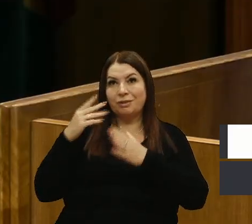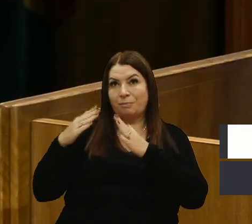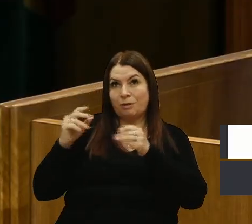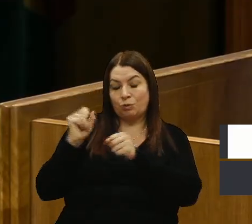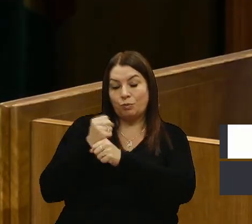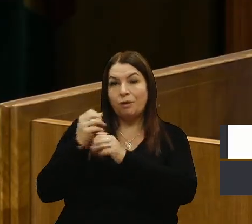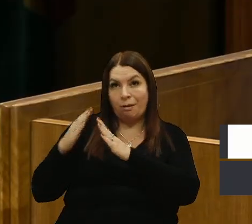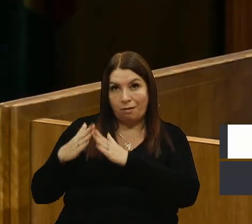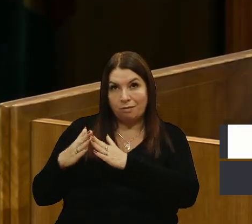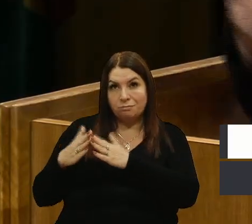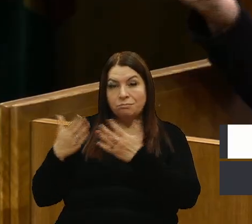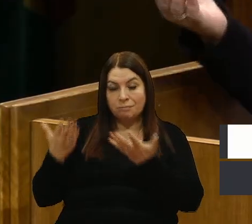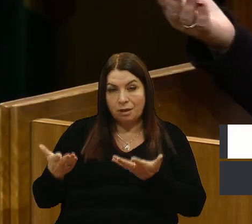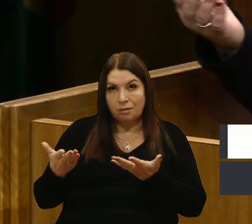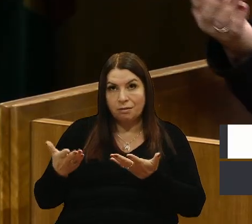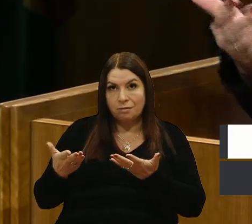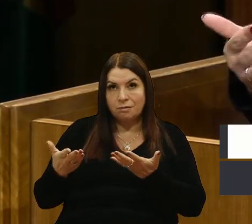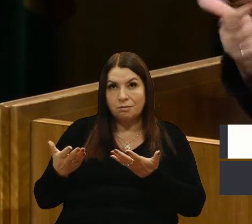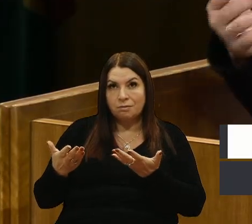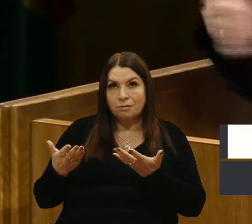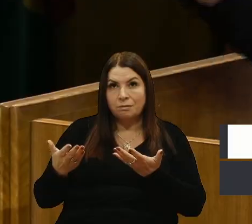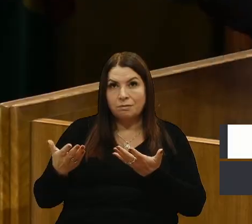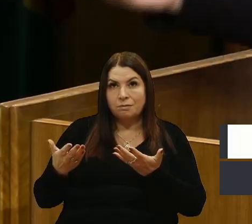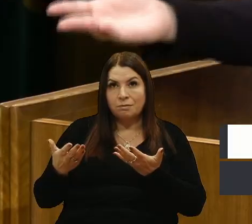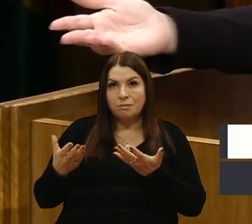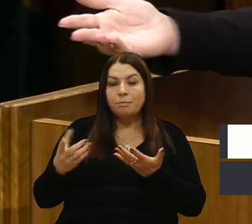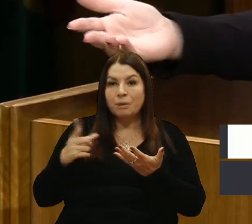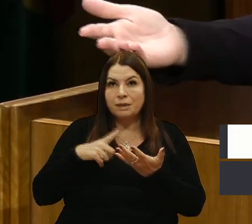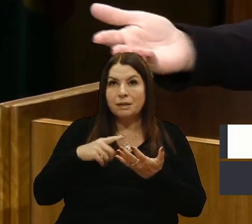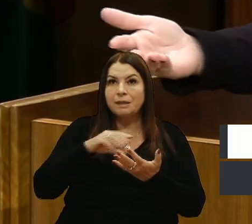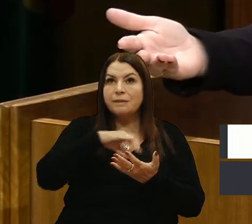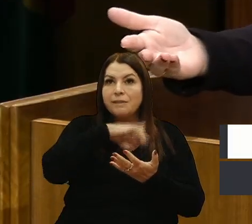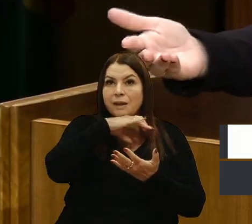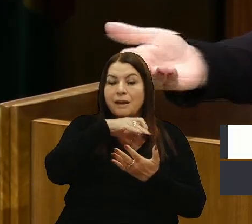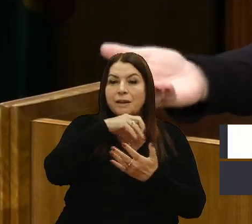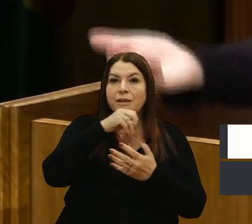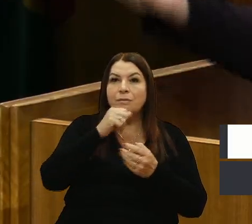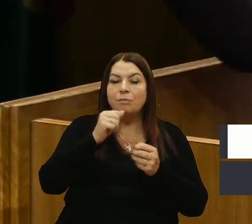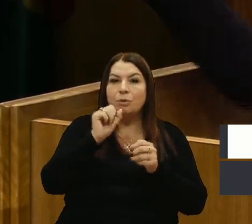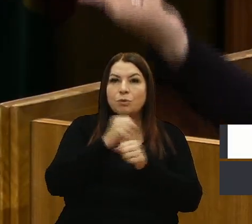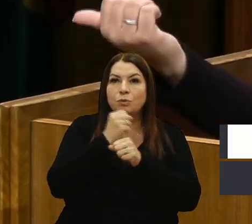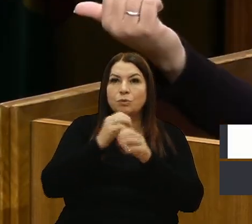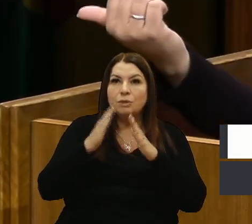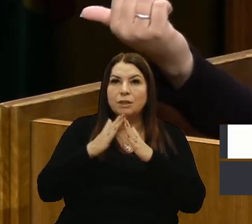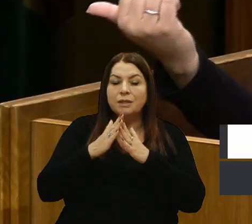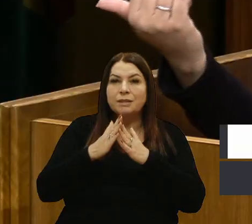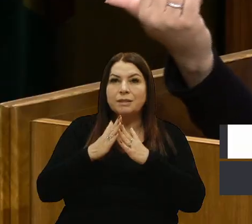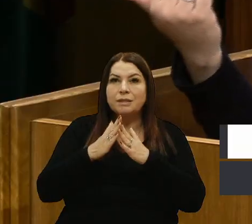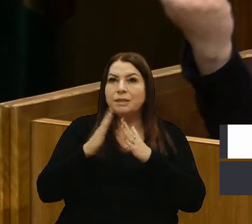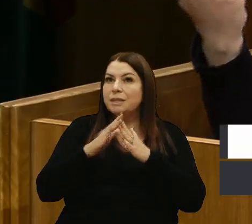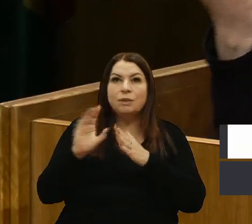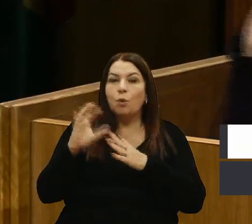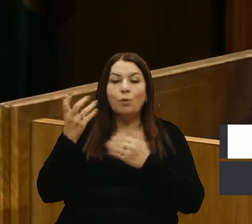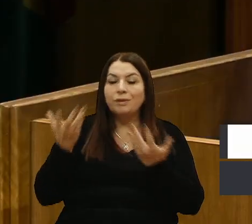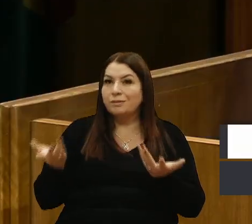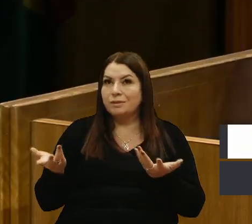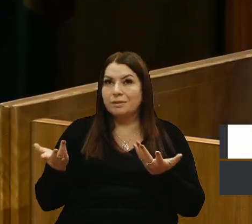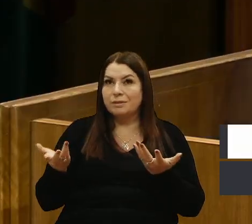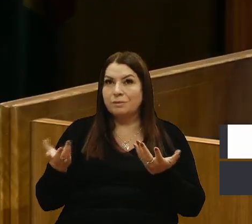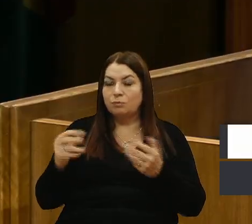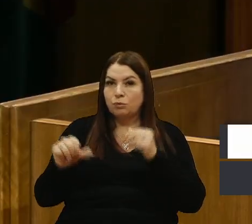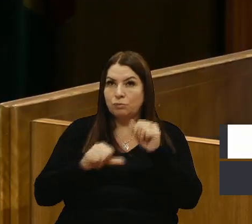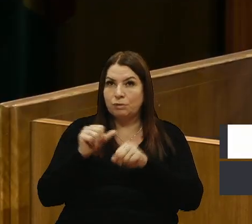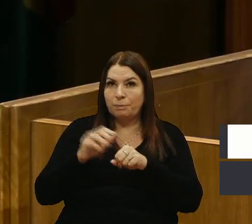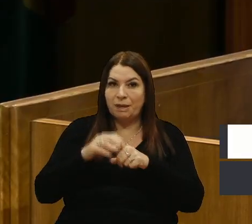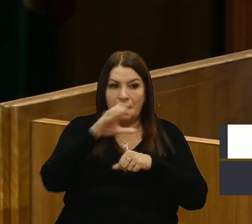habitacionais. Tá, e gente... Mas já tem terreno para as construções de casa, as construções de casa não acontecem. Vamos transformar